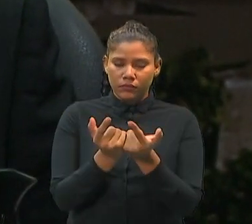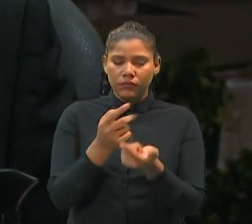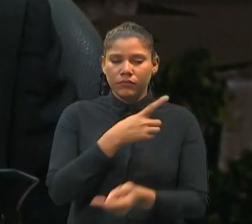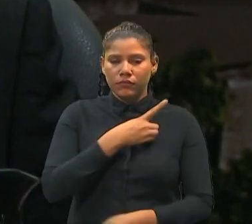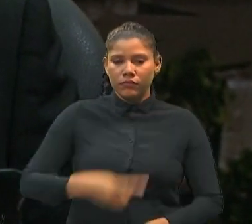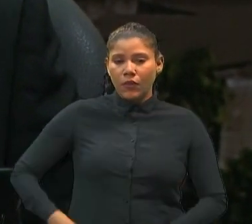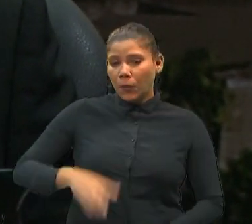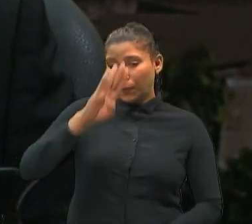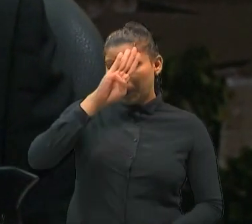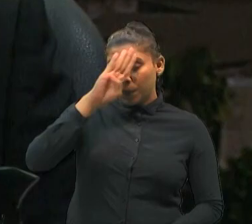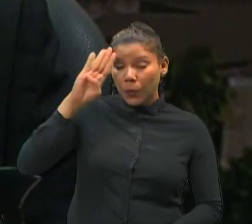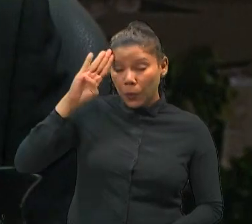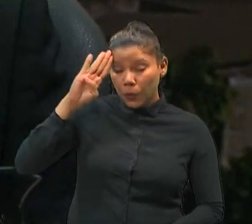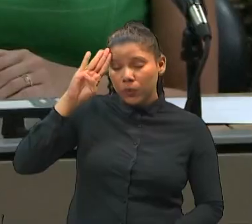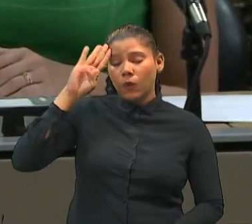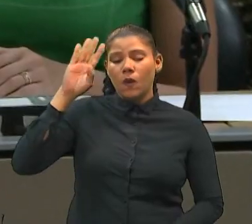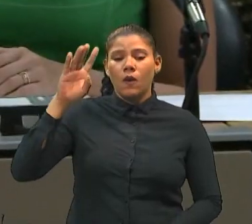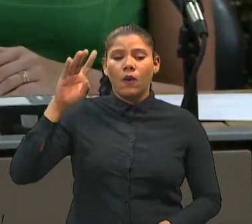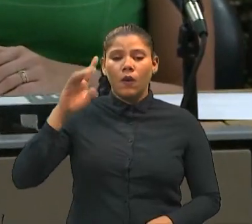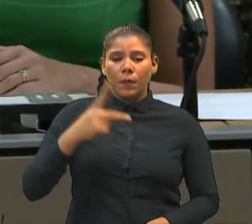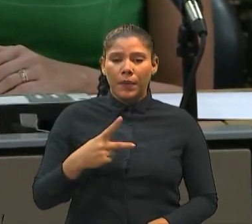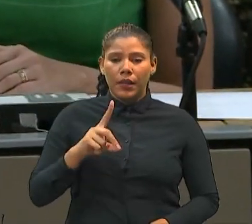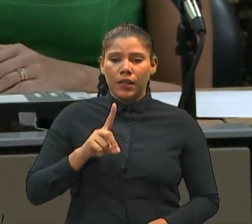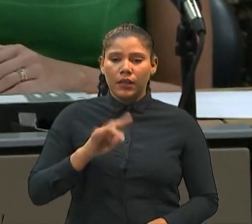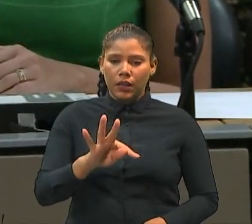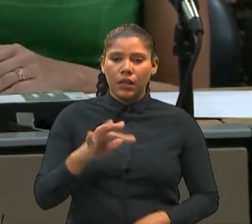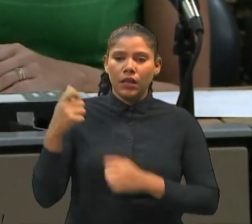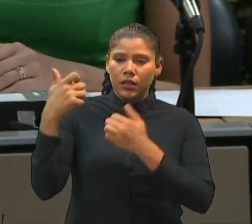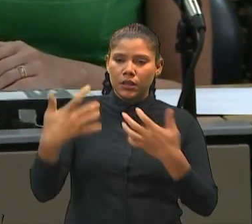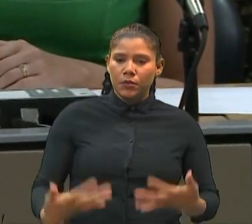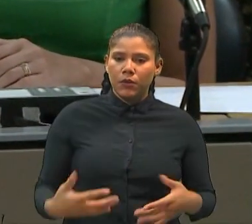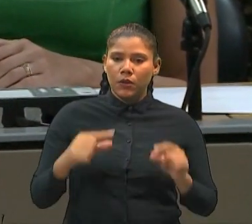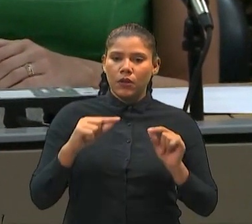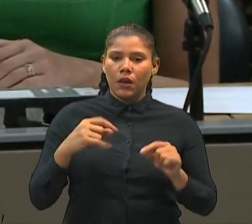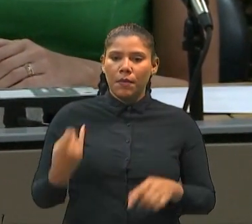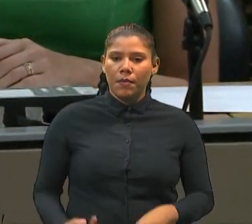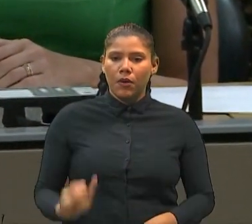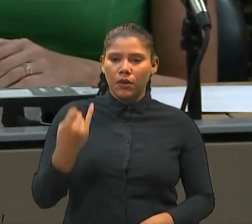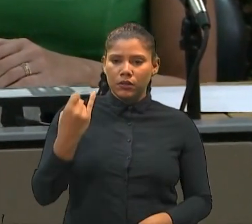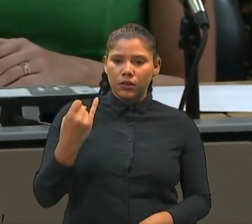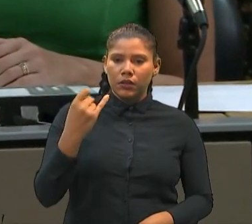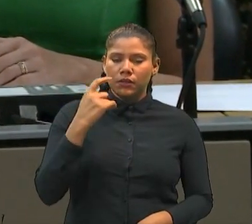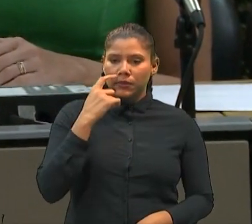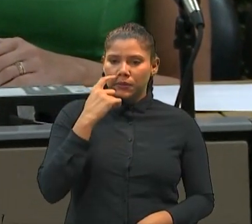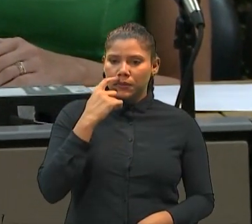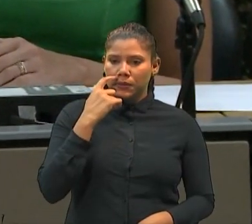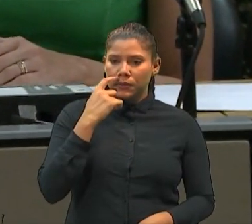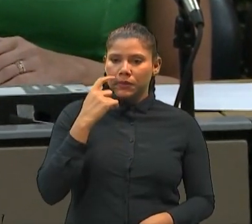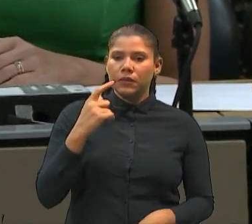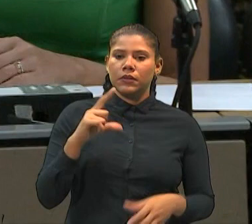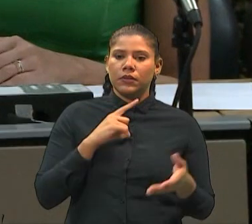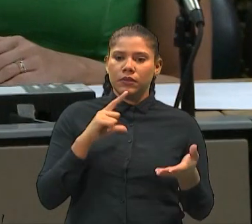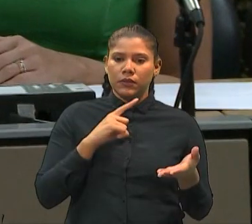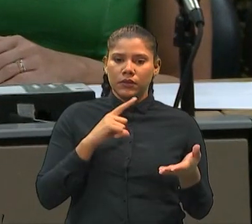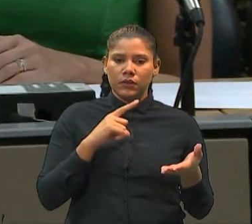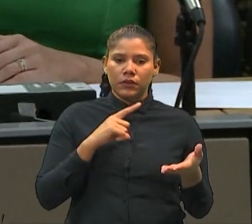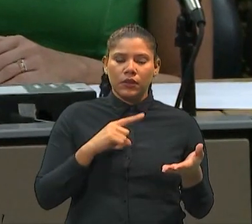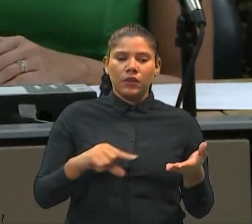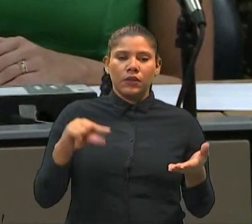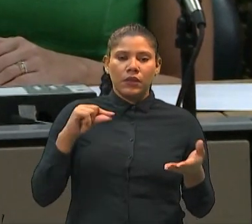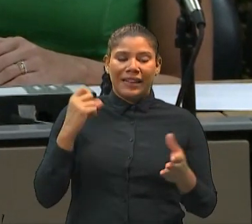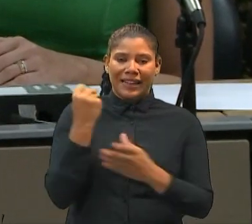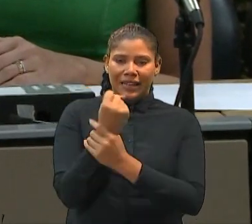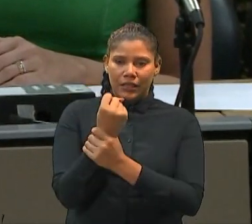Deputado Bruno Pedrosa do PDT ressaltou a importância do Parlamento estar envolvido e garantir que a